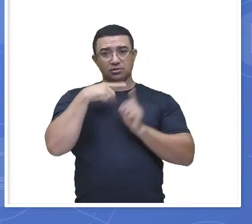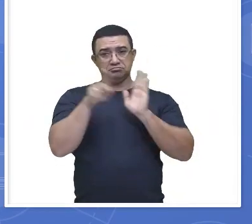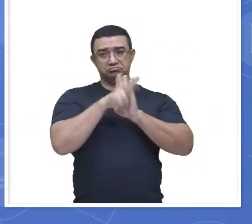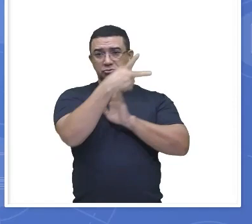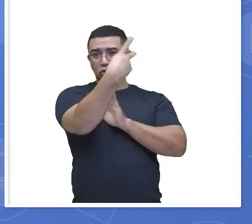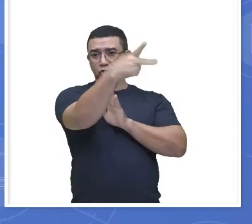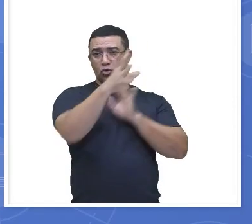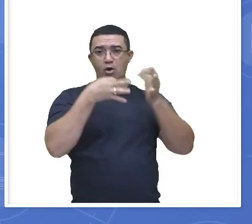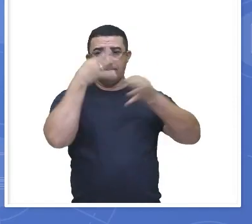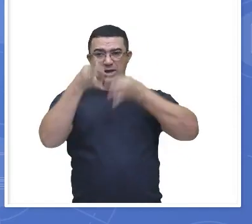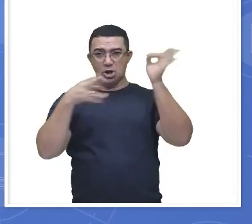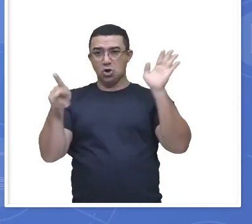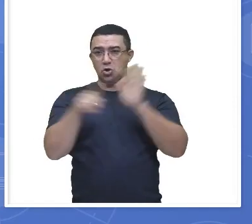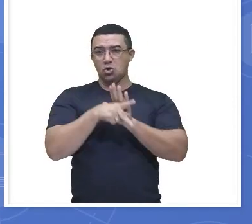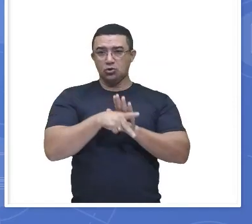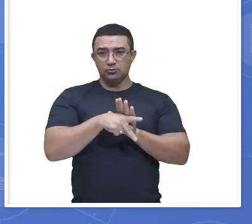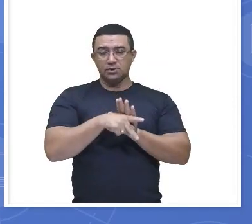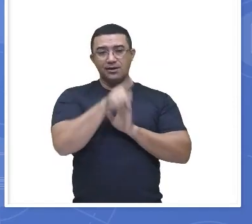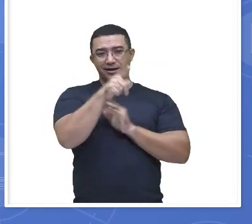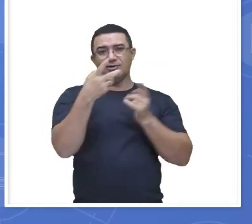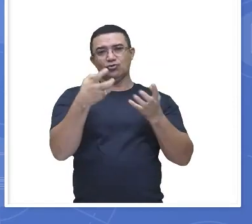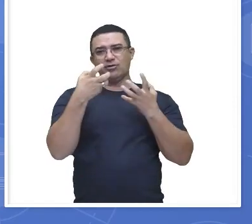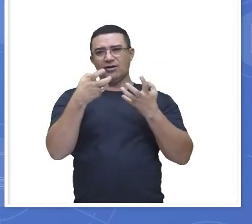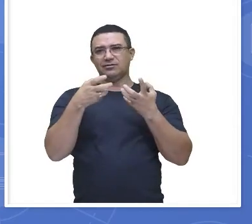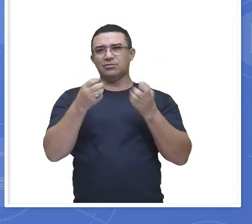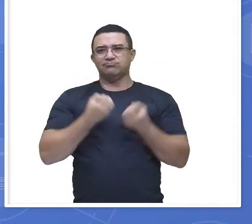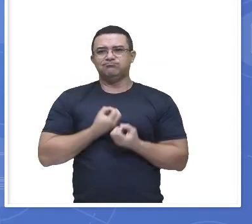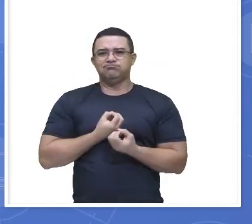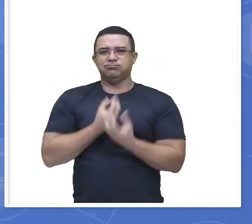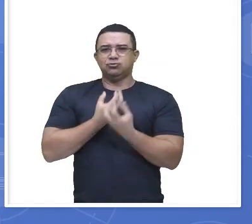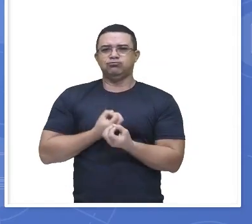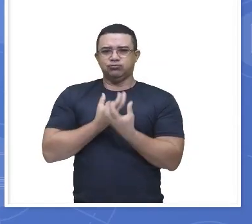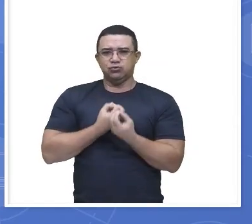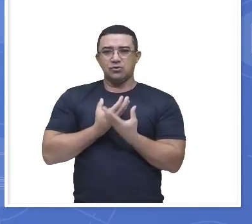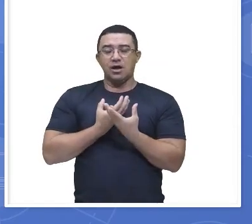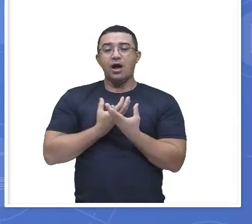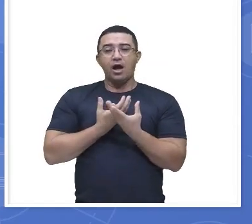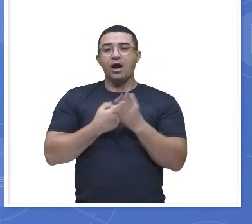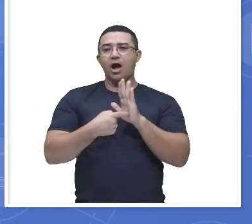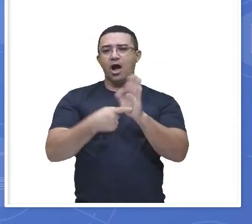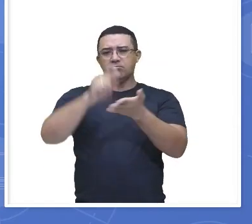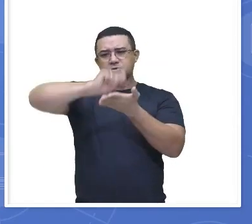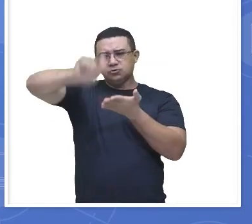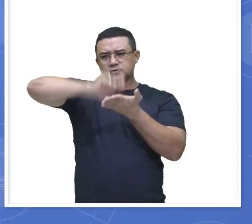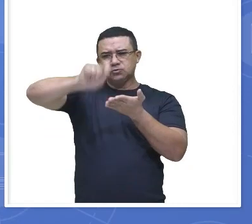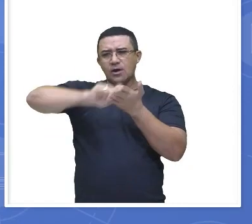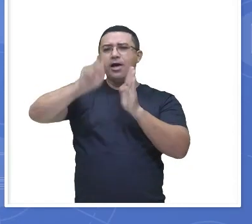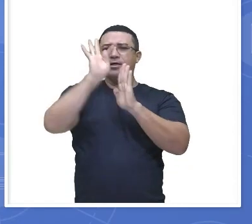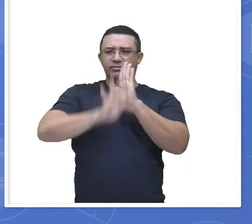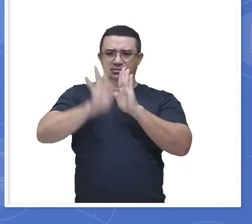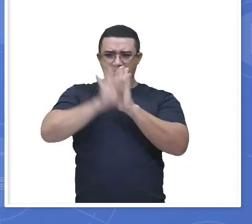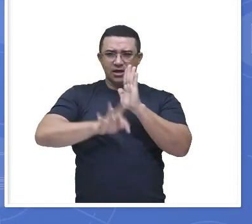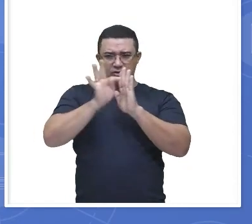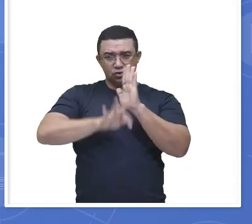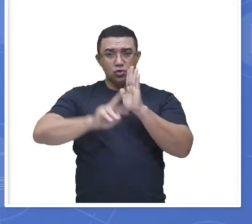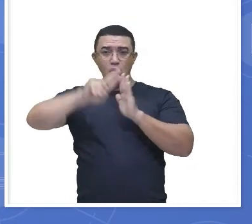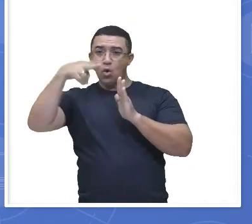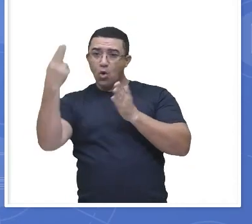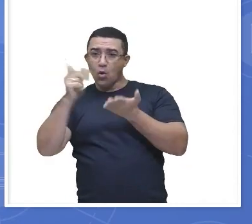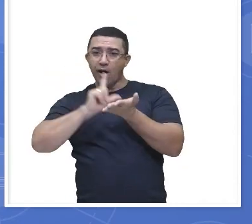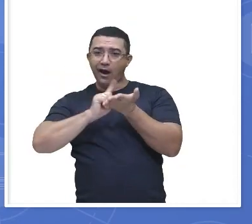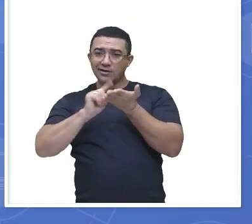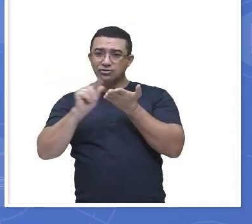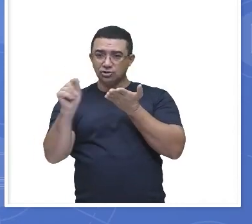sobre aquilo e você tem a necessidade de expressar. Então, você busca o texto de opinião, ou artigo de opinião, tá bom?